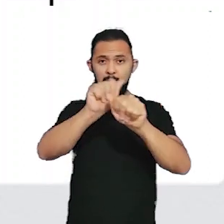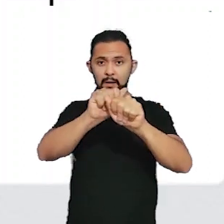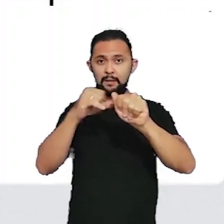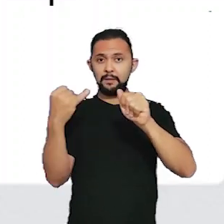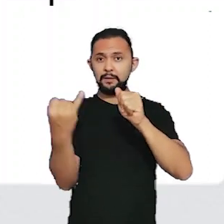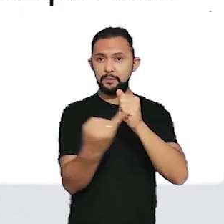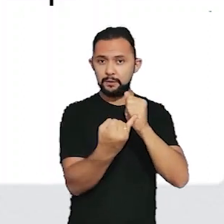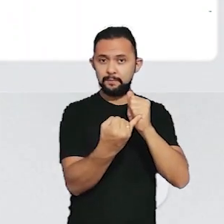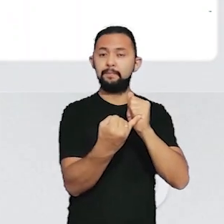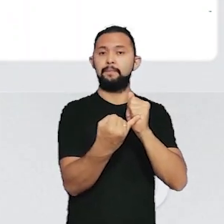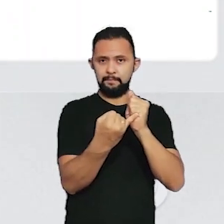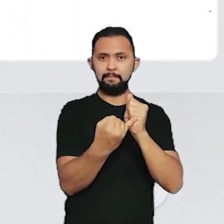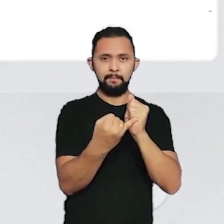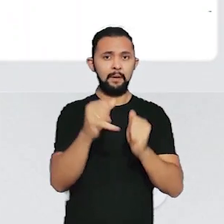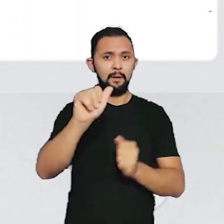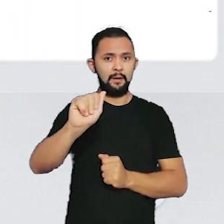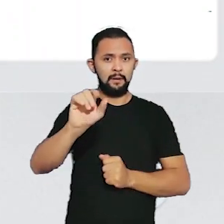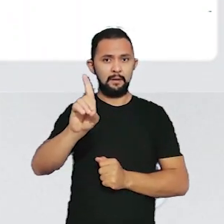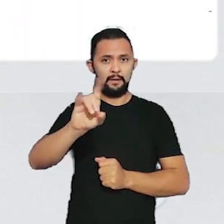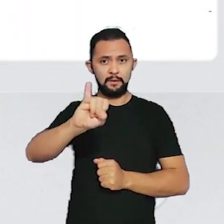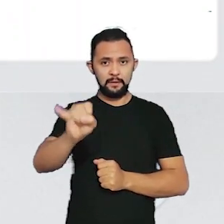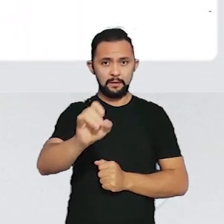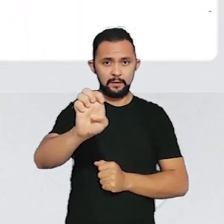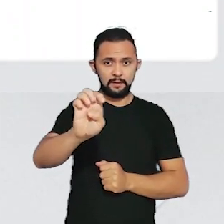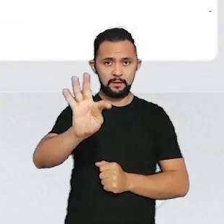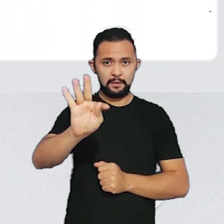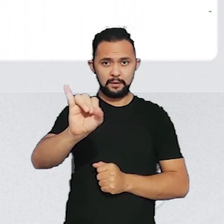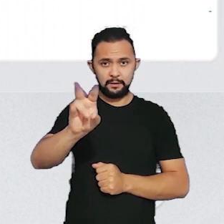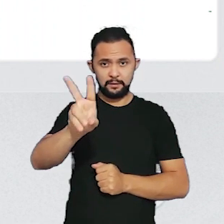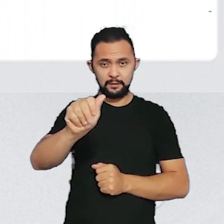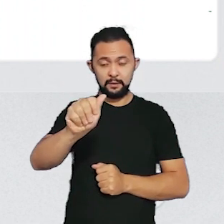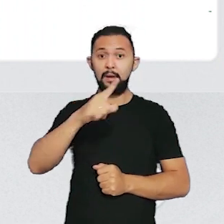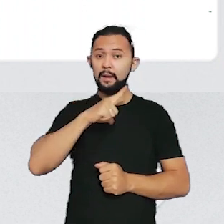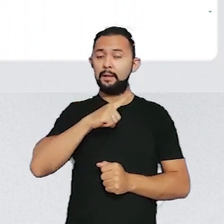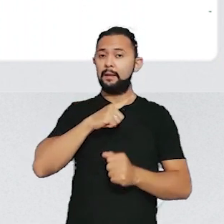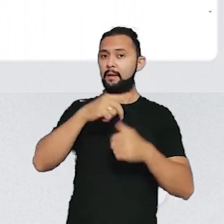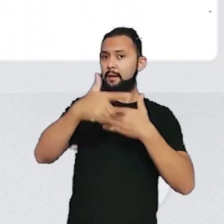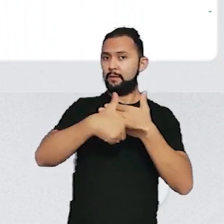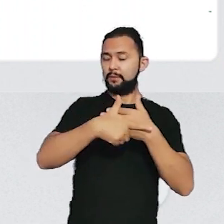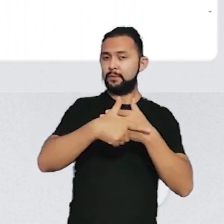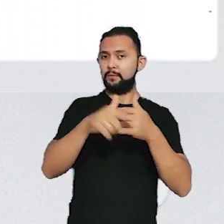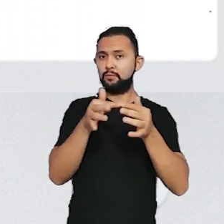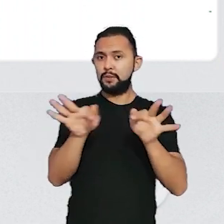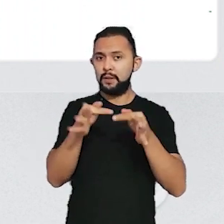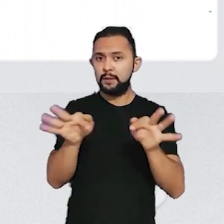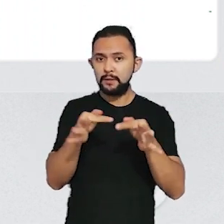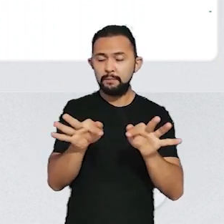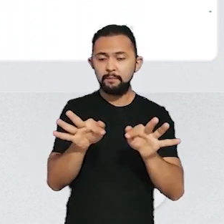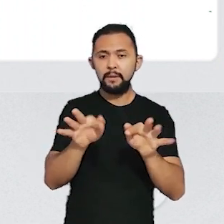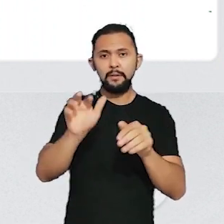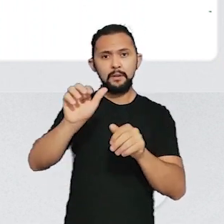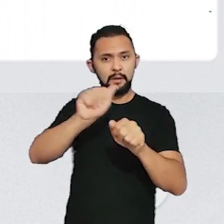adjetivas. Lembrando que as orações adjetivas vão exercer função sintática de adjetivo, tá? Vão exercer uma função de